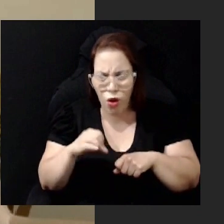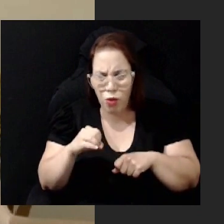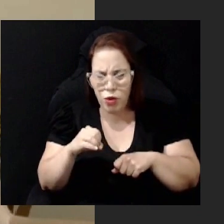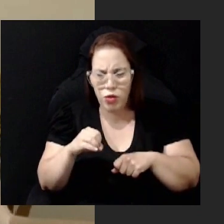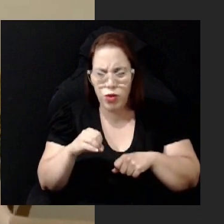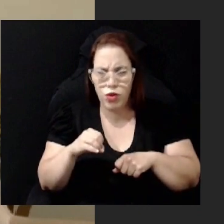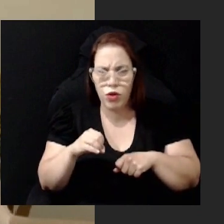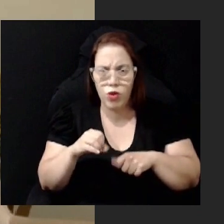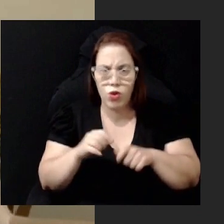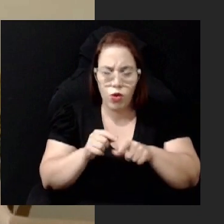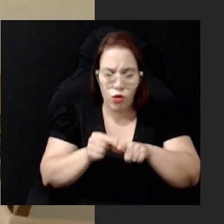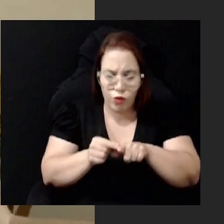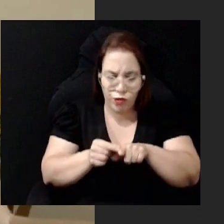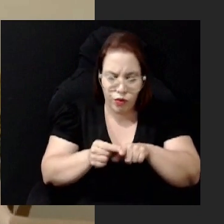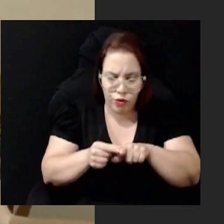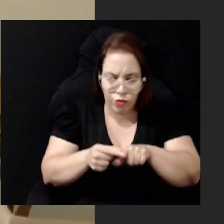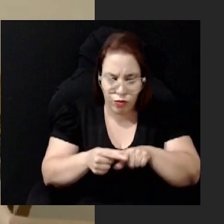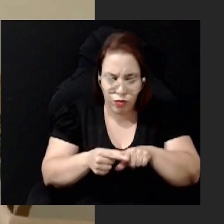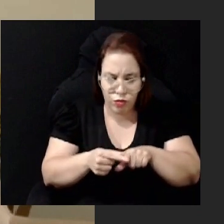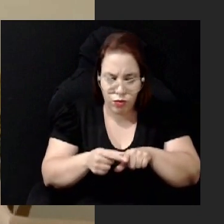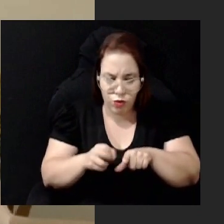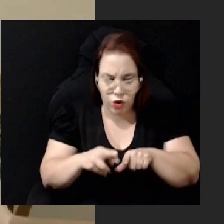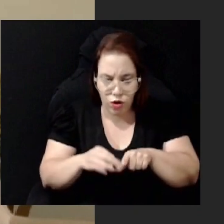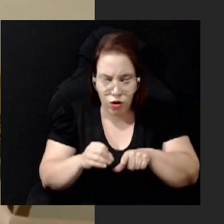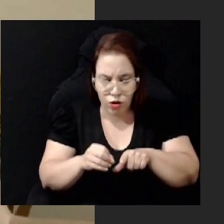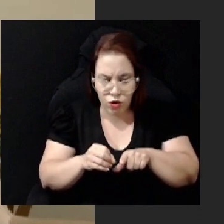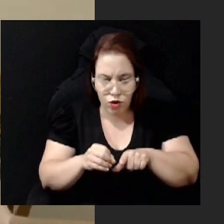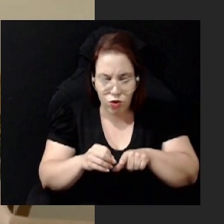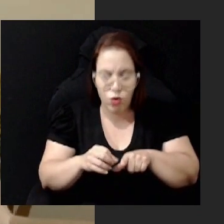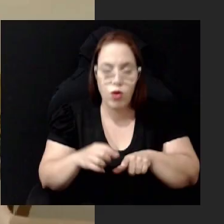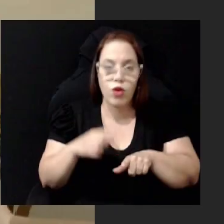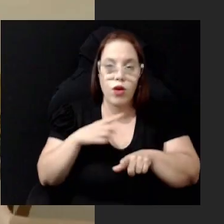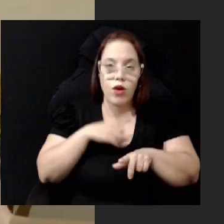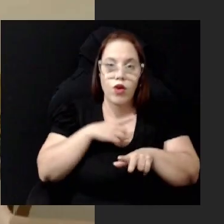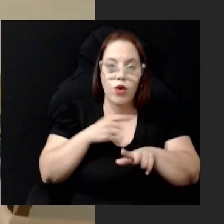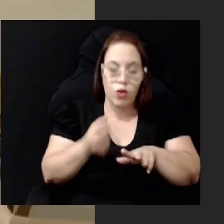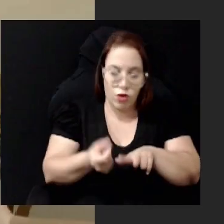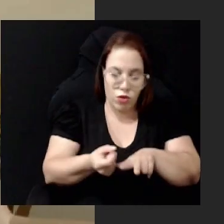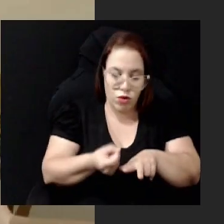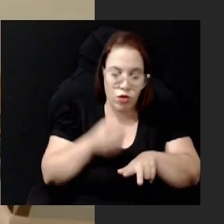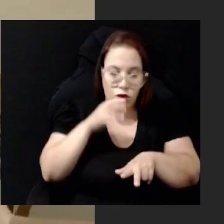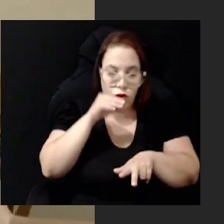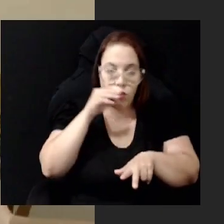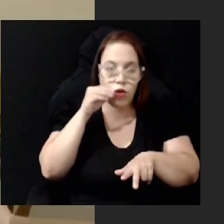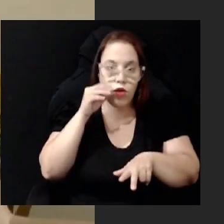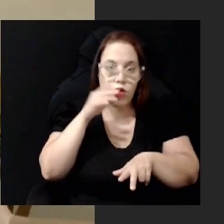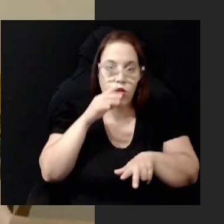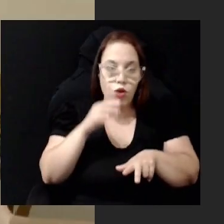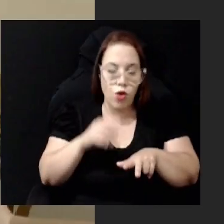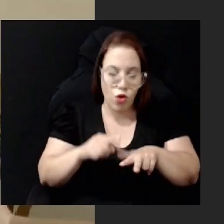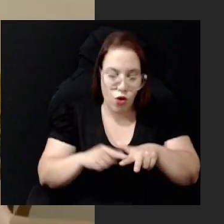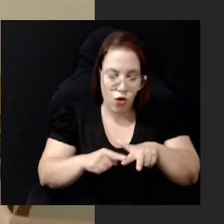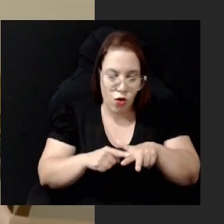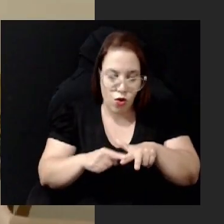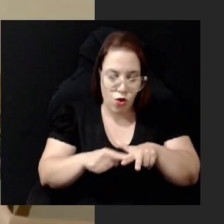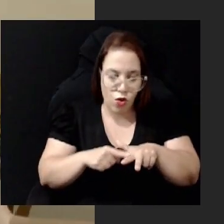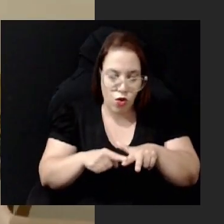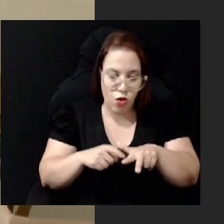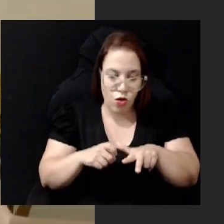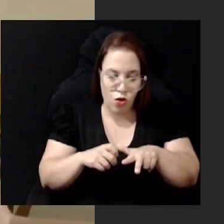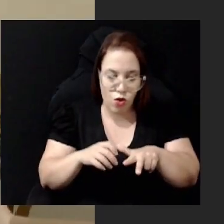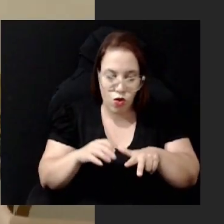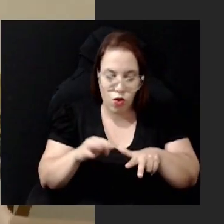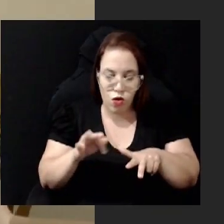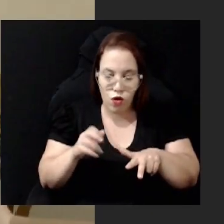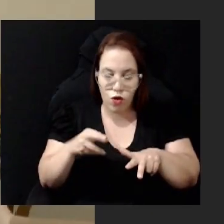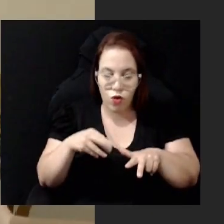acometidos geralmente são os ossos longos. Então, aonde a gente mais tem câncer ósseo nas crianças é no fêmur, no